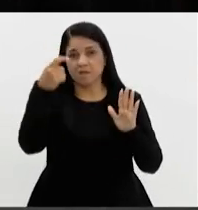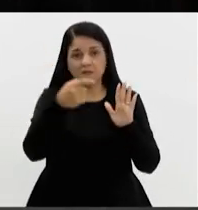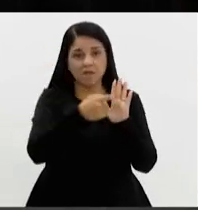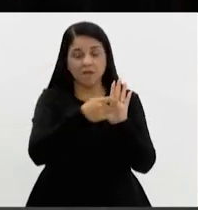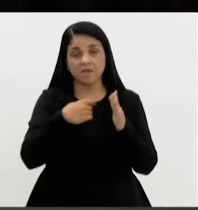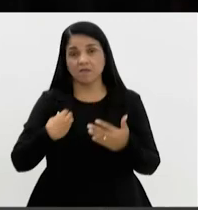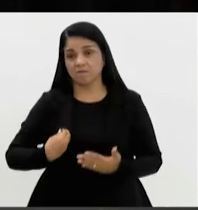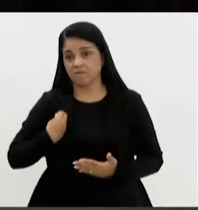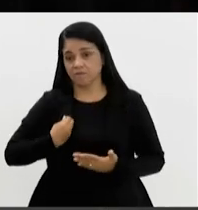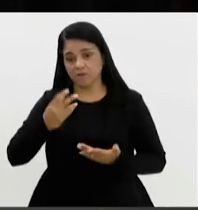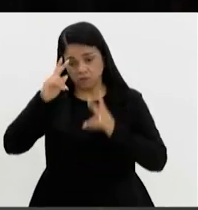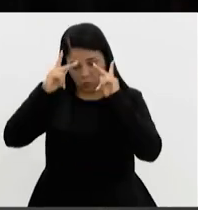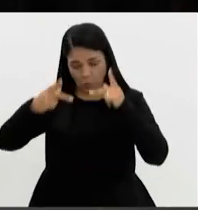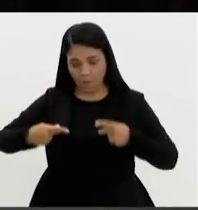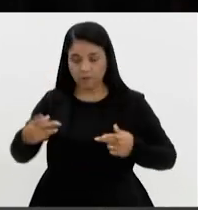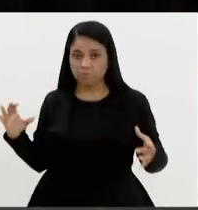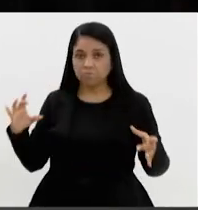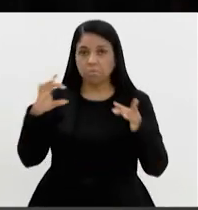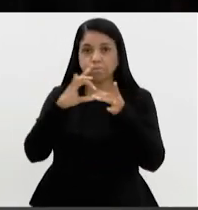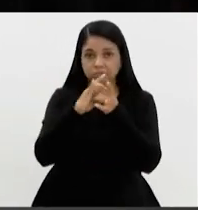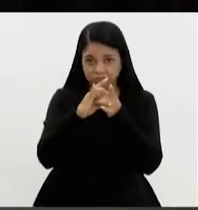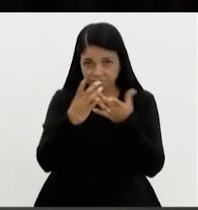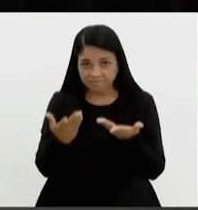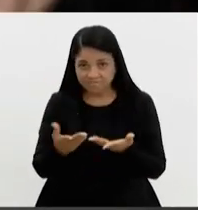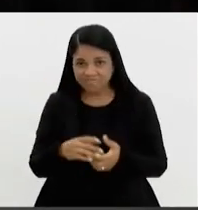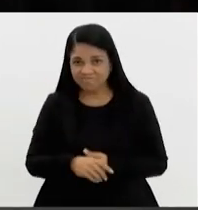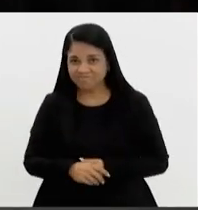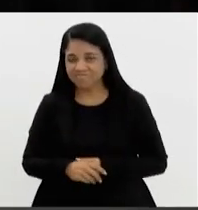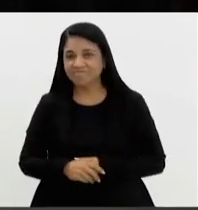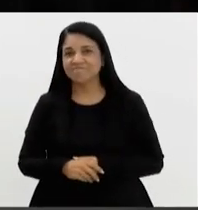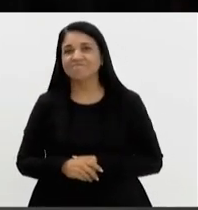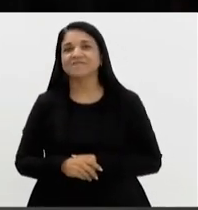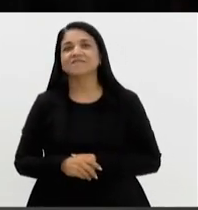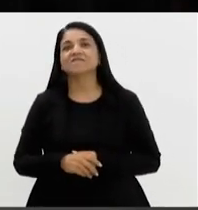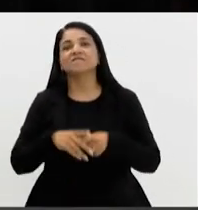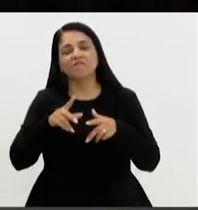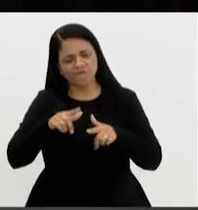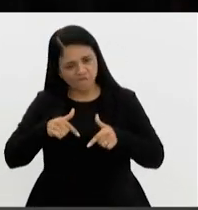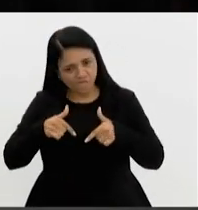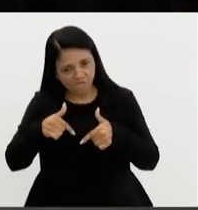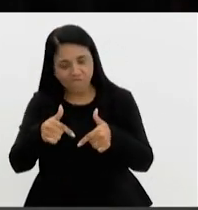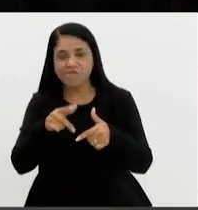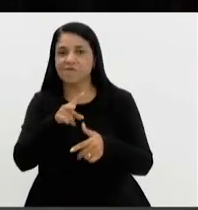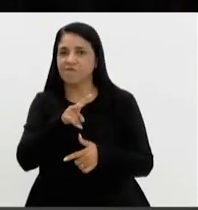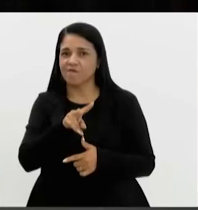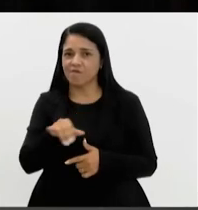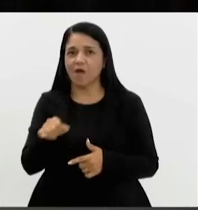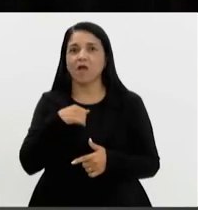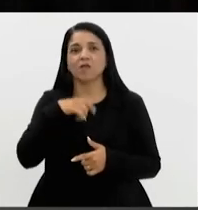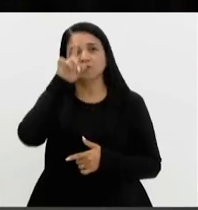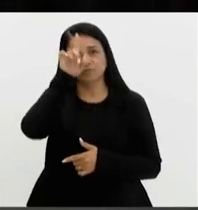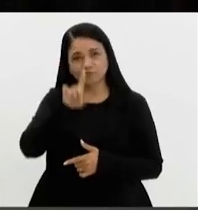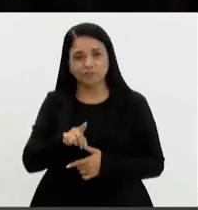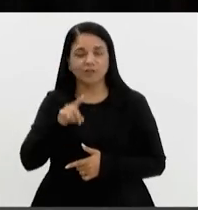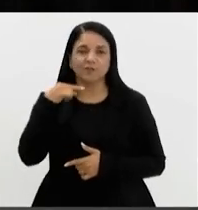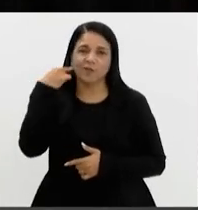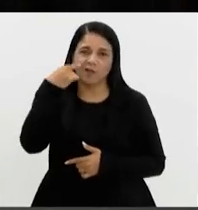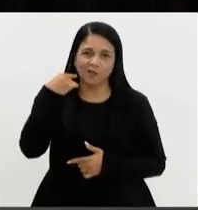né Eh e isso vai ser aplicado obviamente também ao Direito